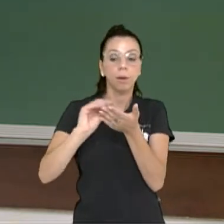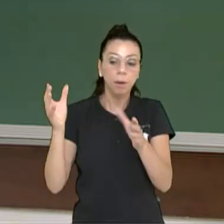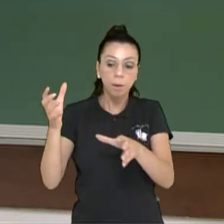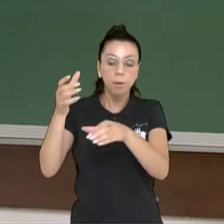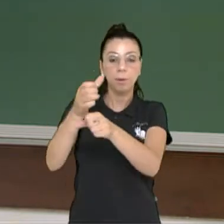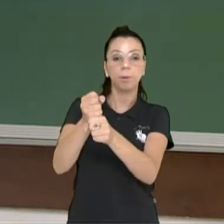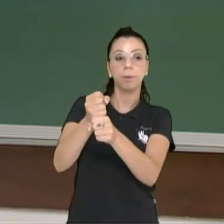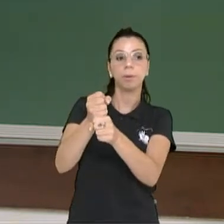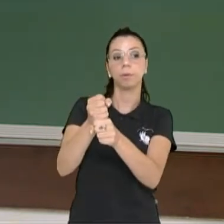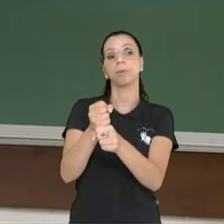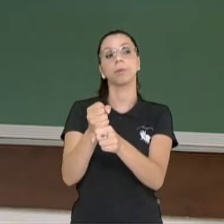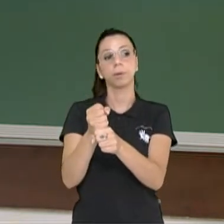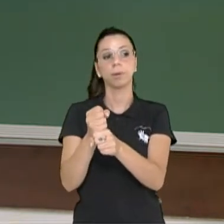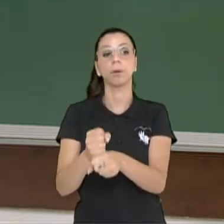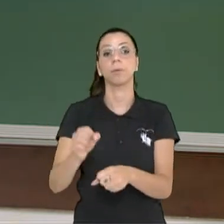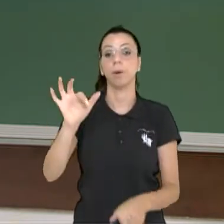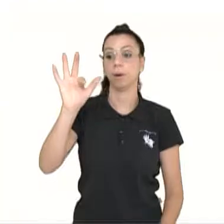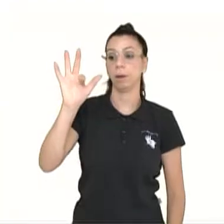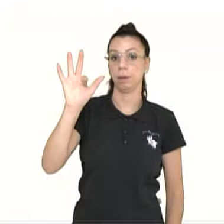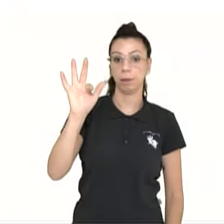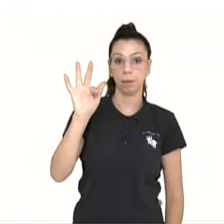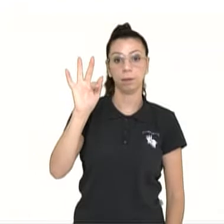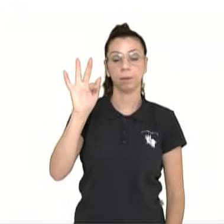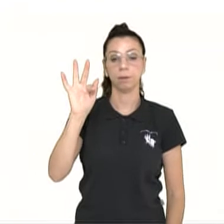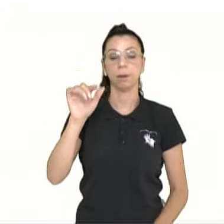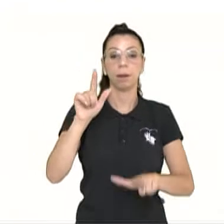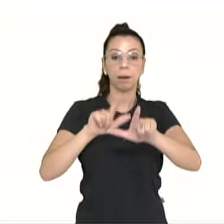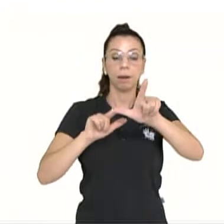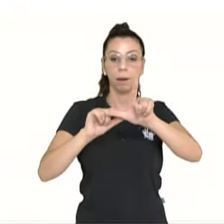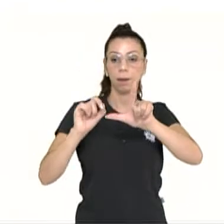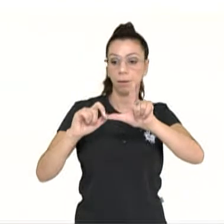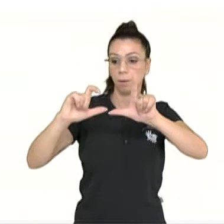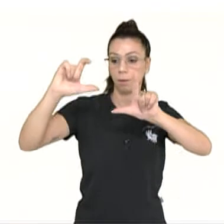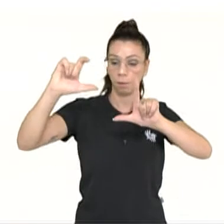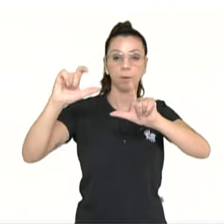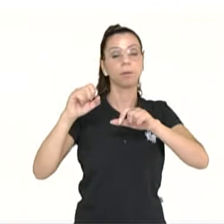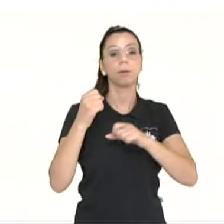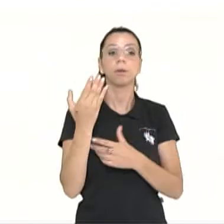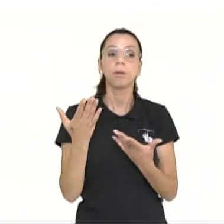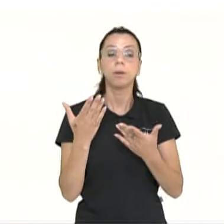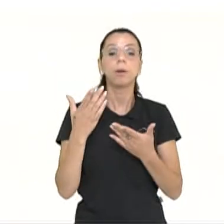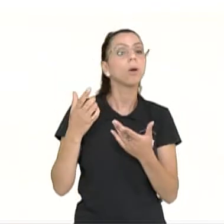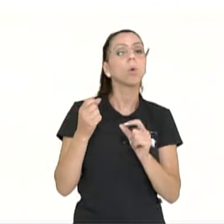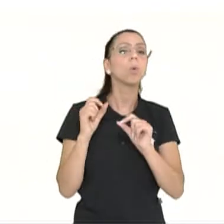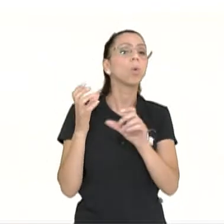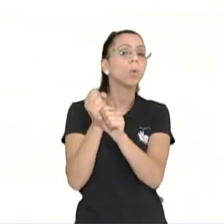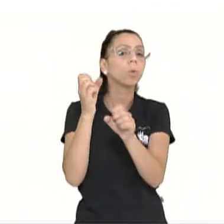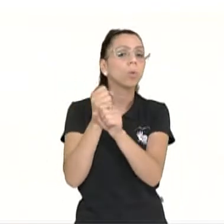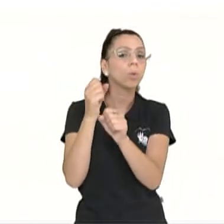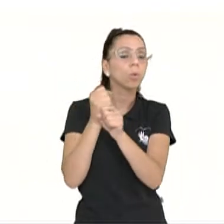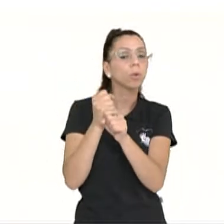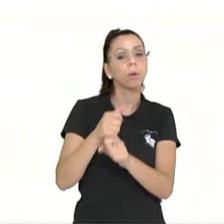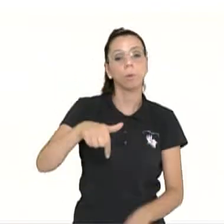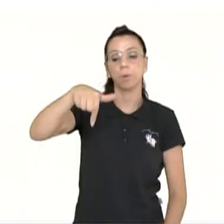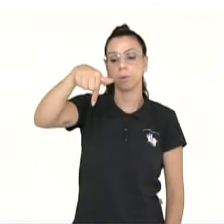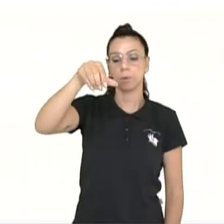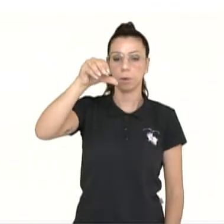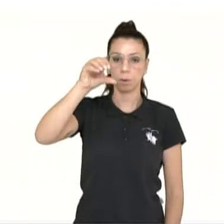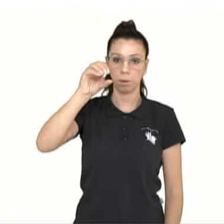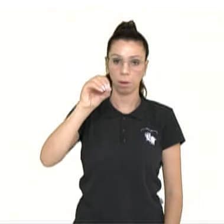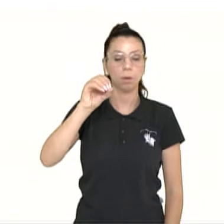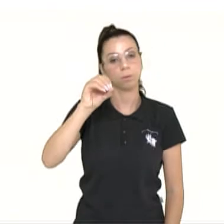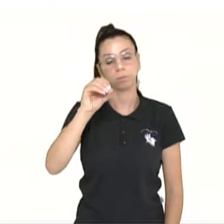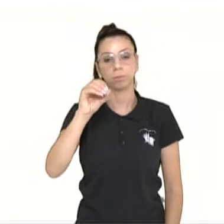frequência acumulada está com a letra maiúscula, é o total acumulado de todas as frequências. Então, 70 só apareceu